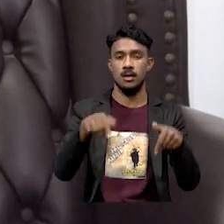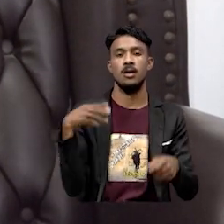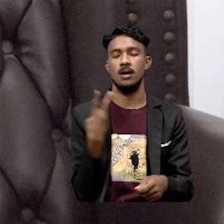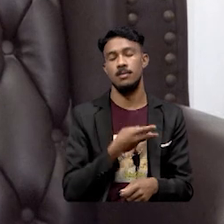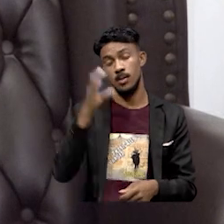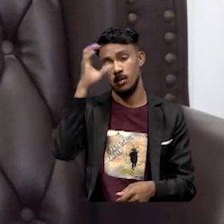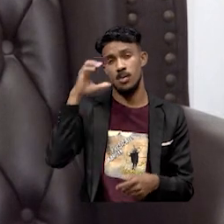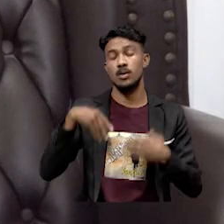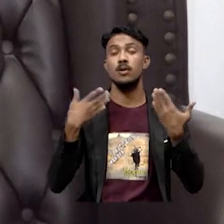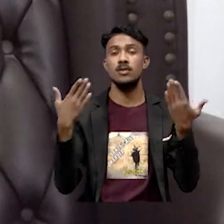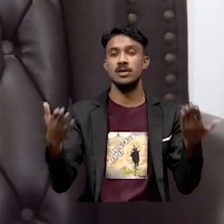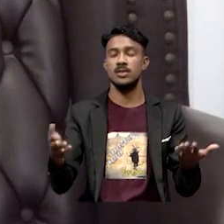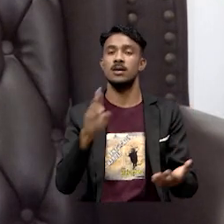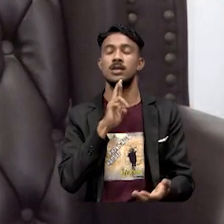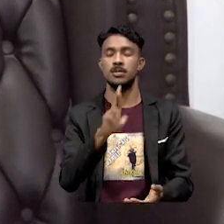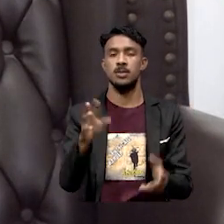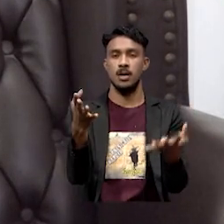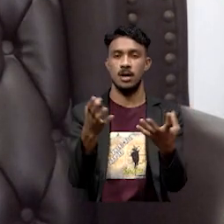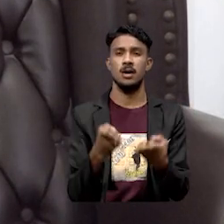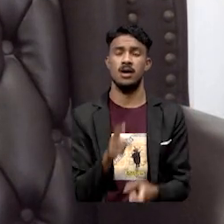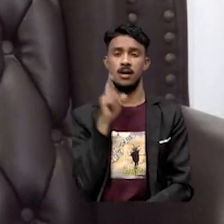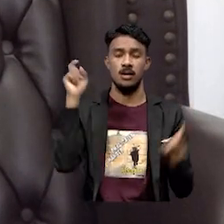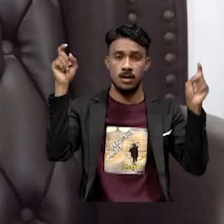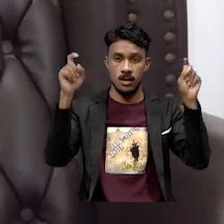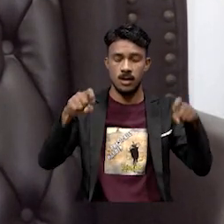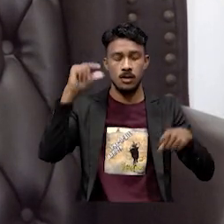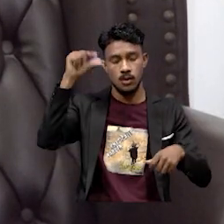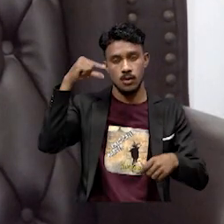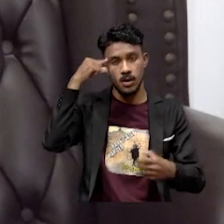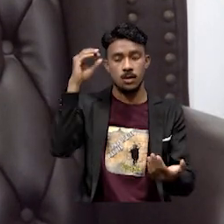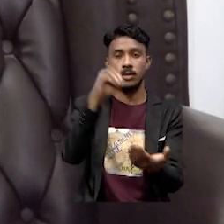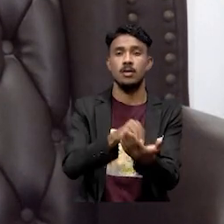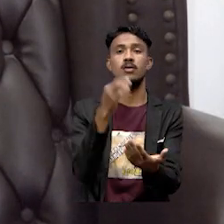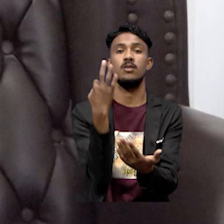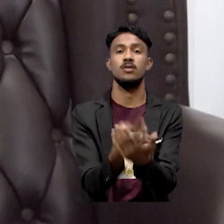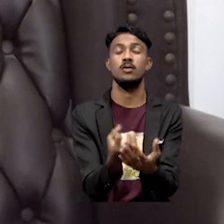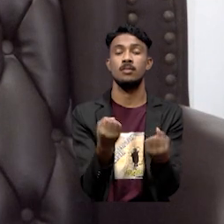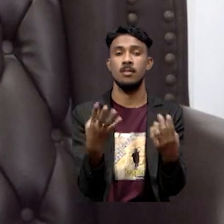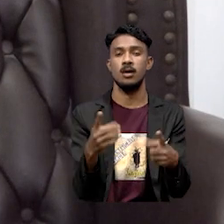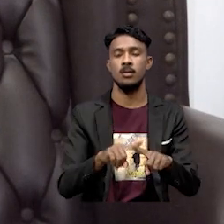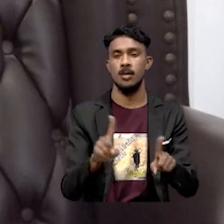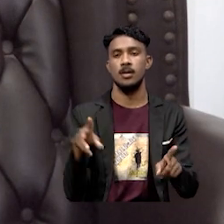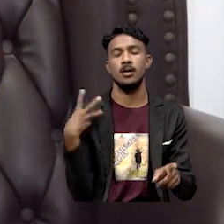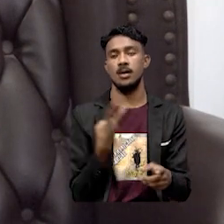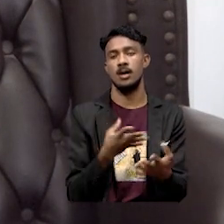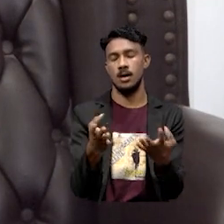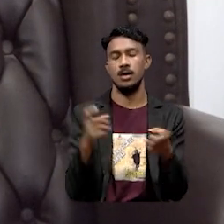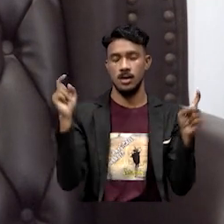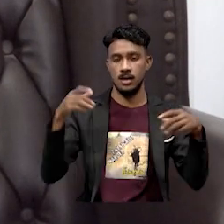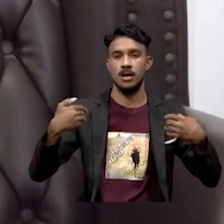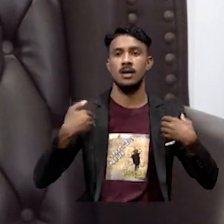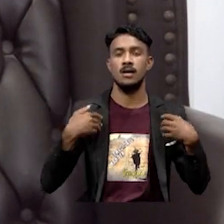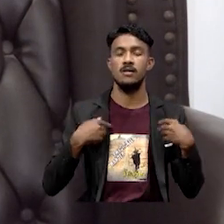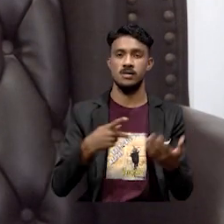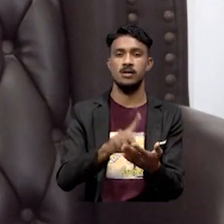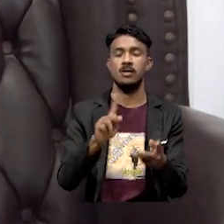maneiras oensa hakara kala koi governo tau na osambara. Então, Caraglacoi tem que ir a moça retorno para